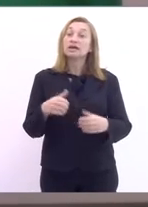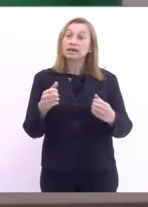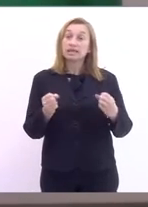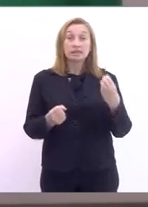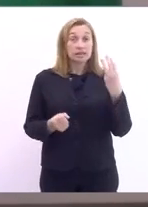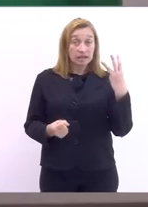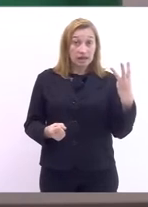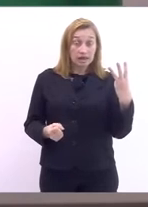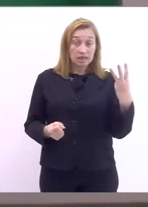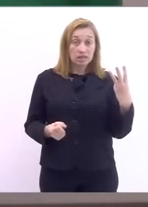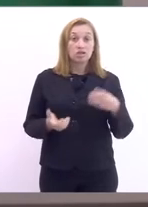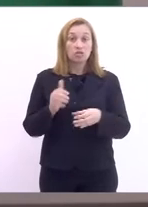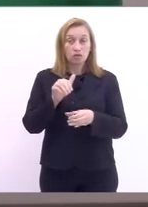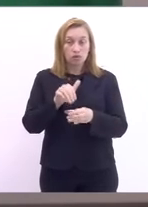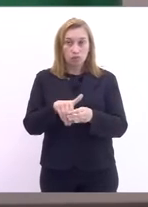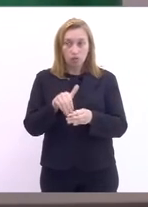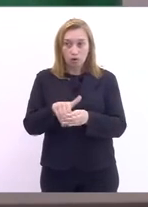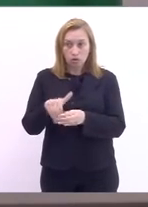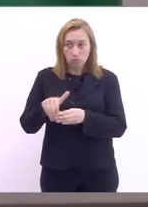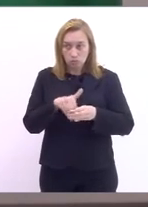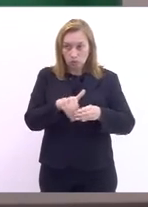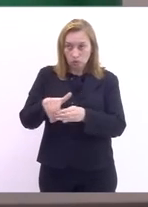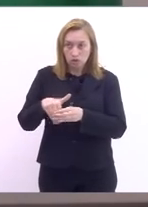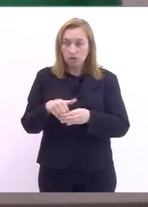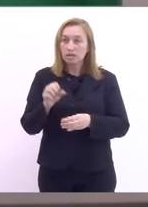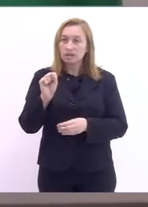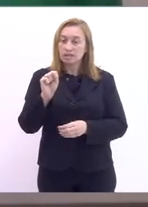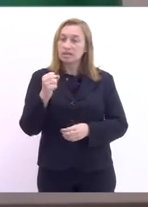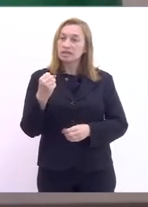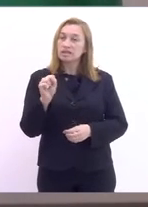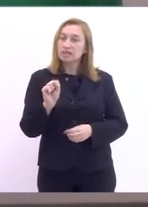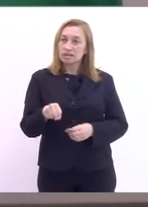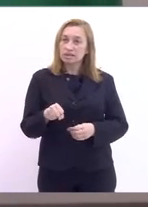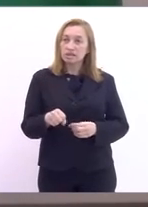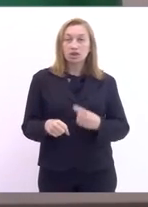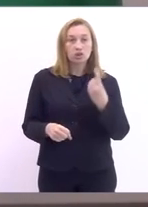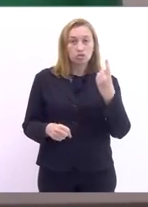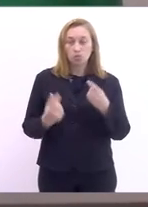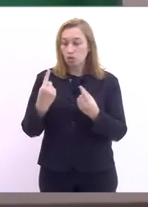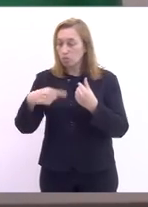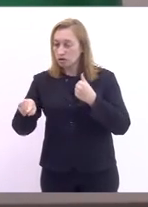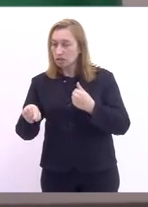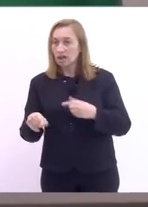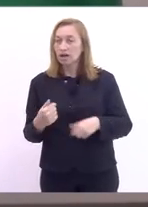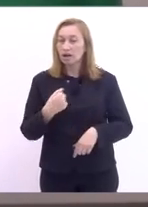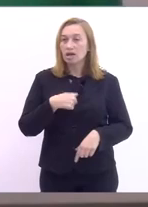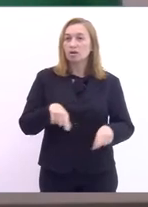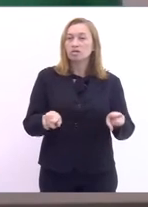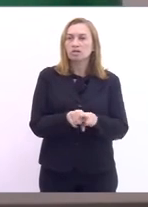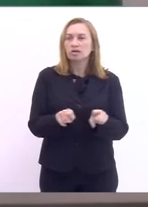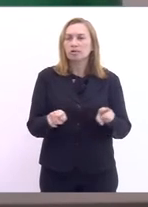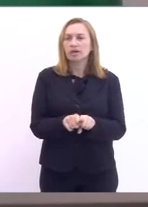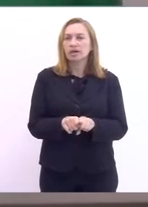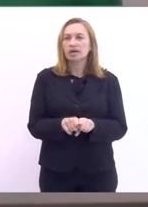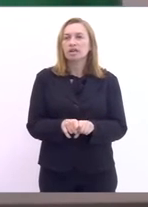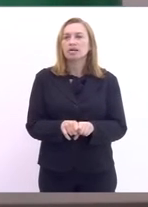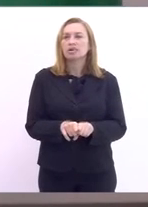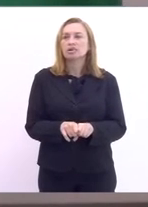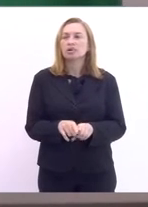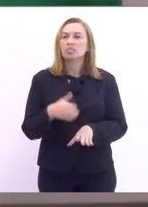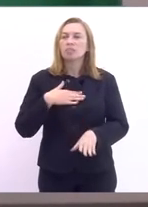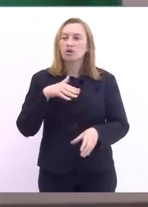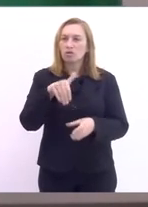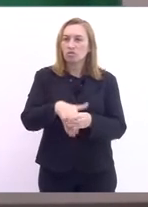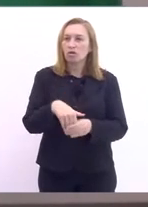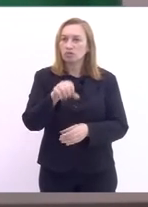favoráveis e 1 contrário. Eu consigno também o meu